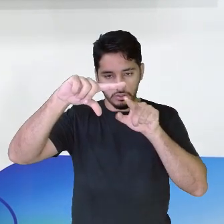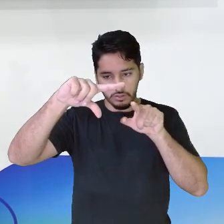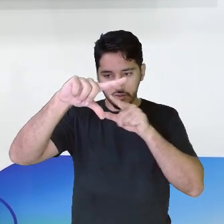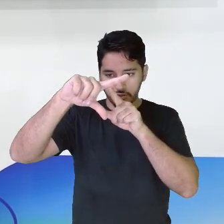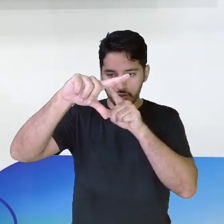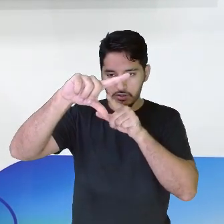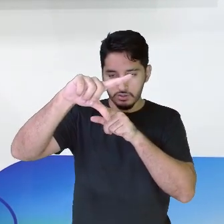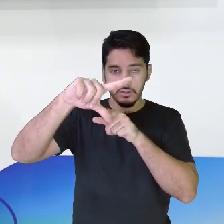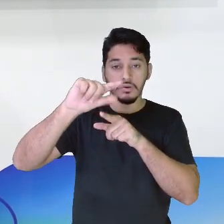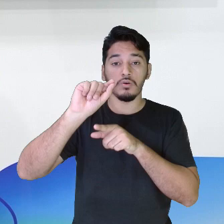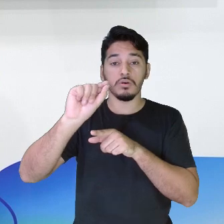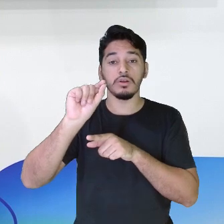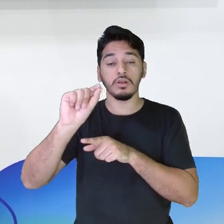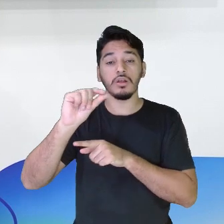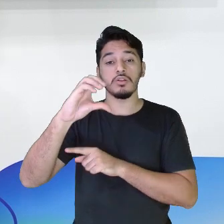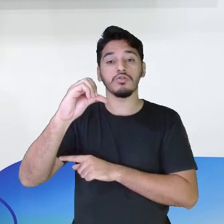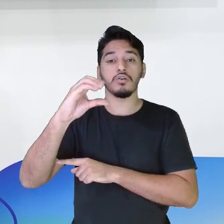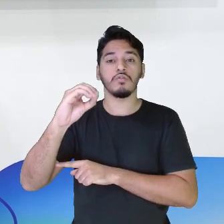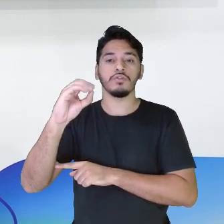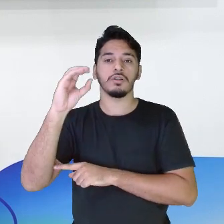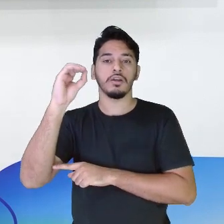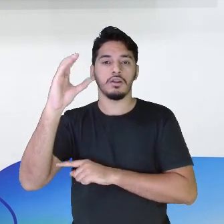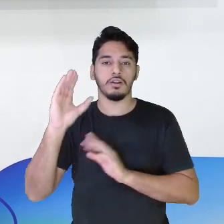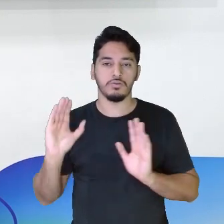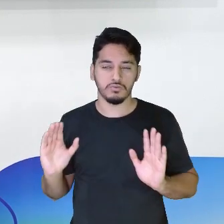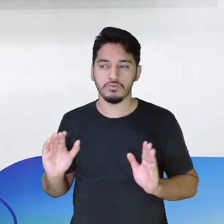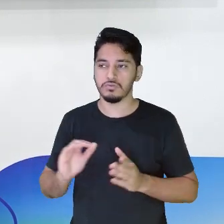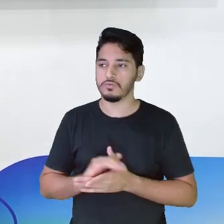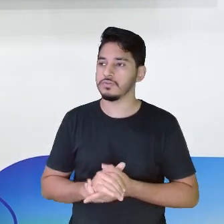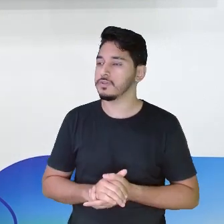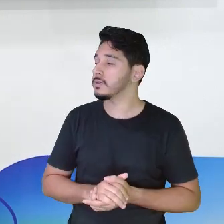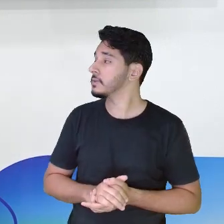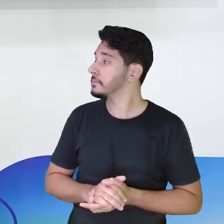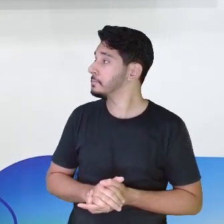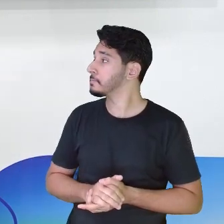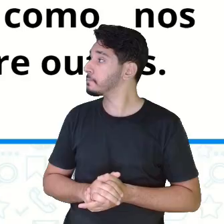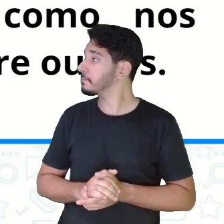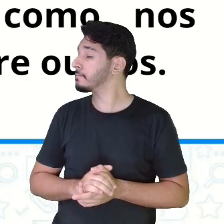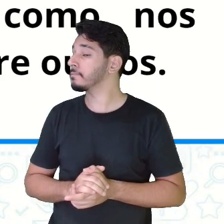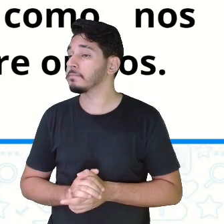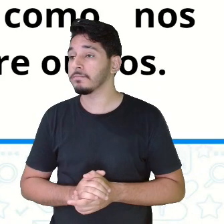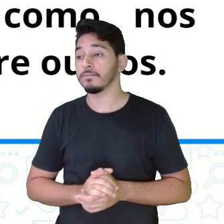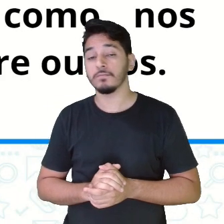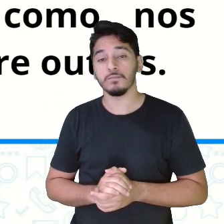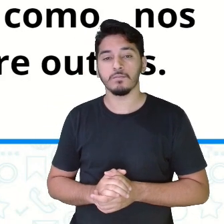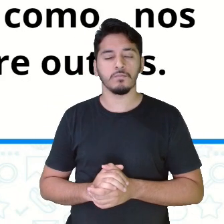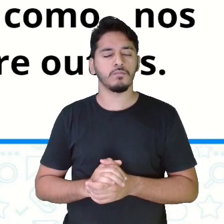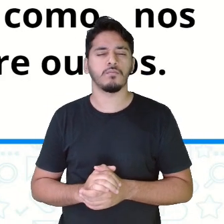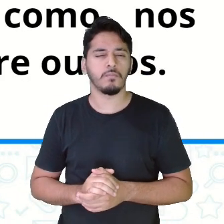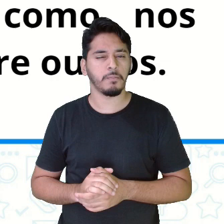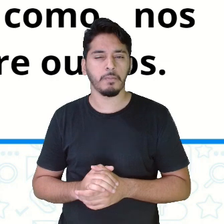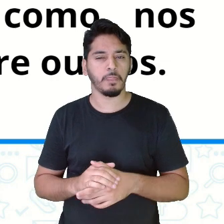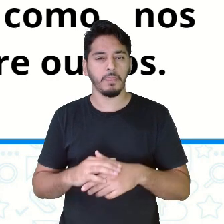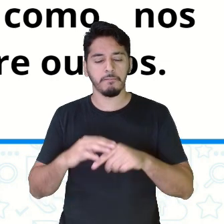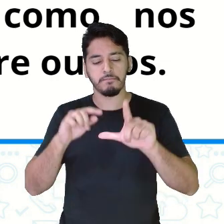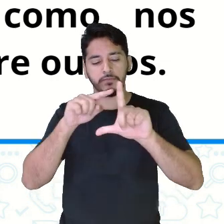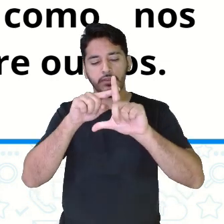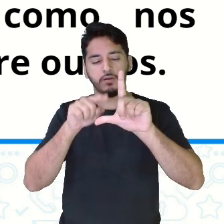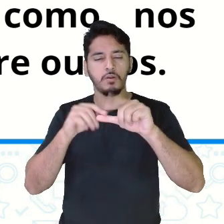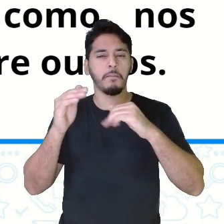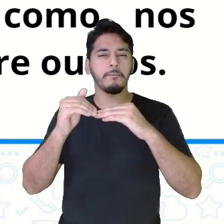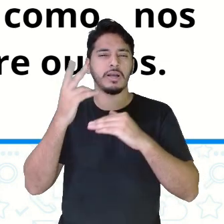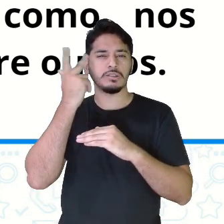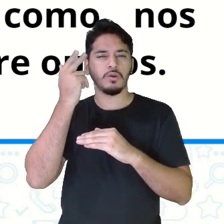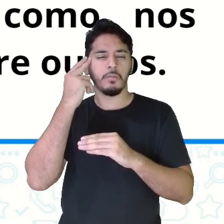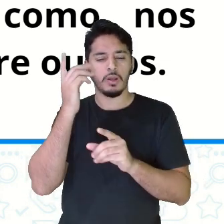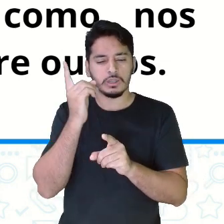de 90 graus, ângulos retos, beleza? O ângulo mais comumente encontrado no